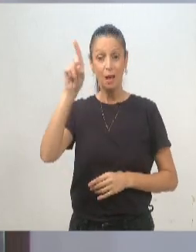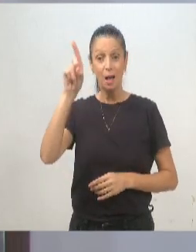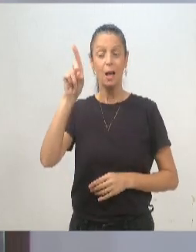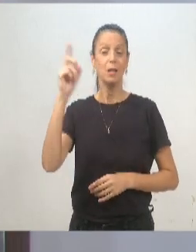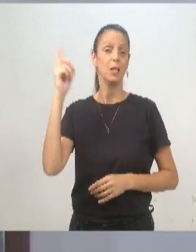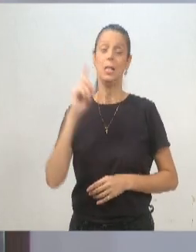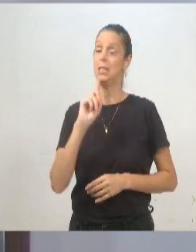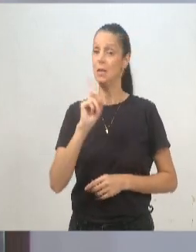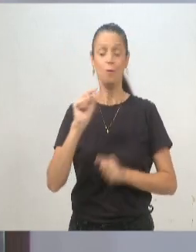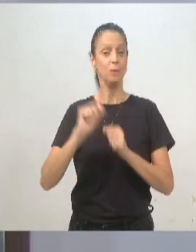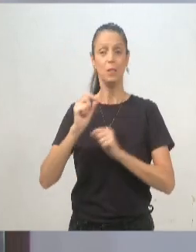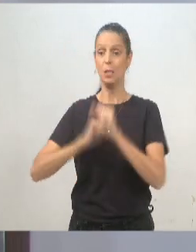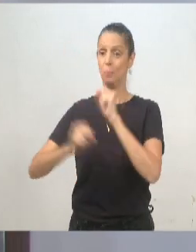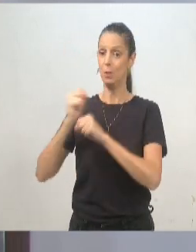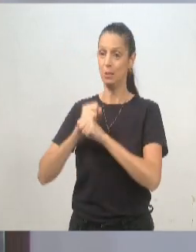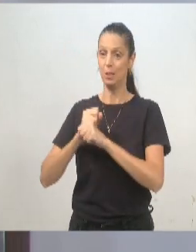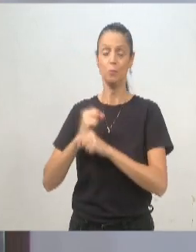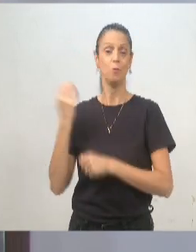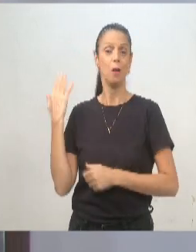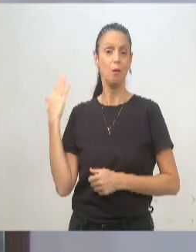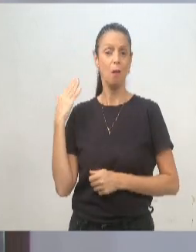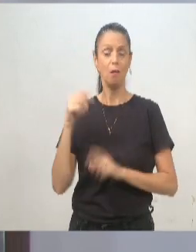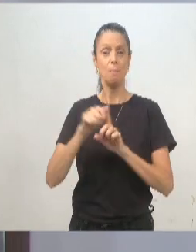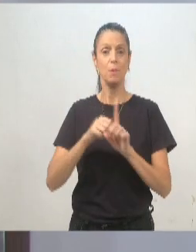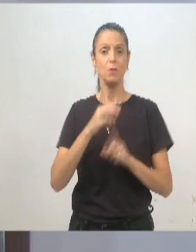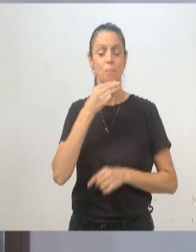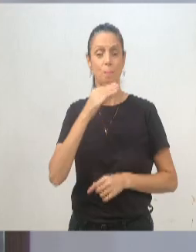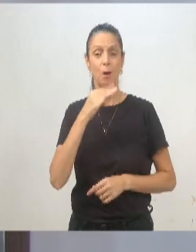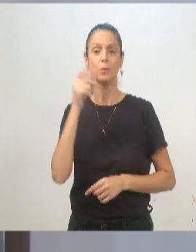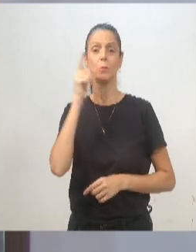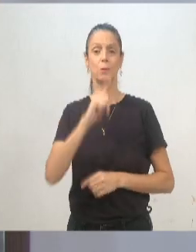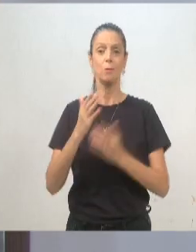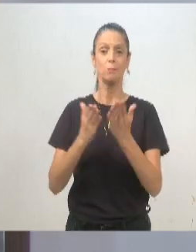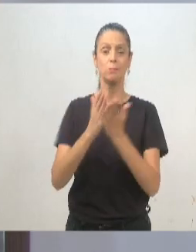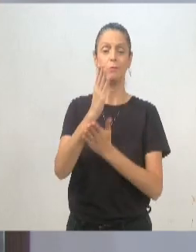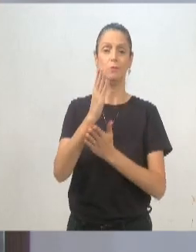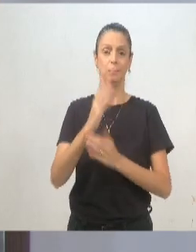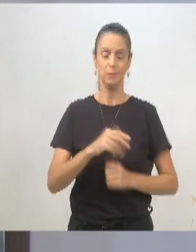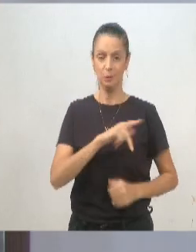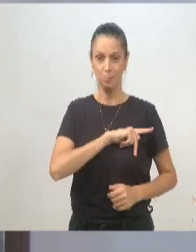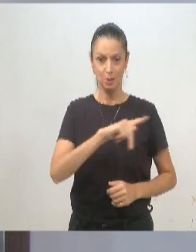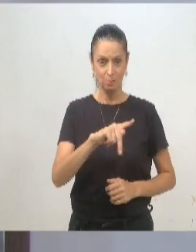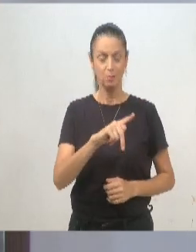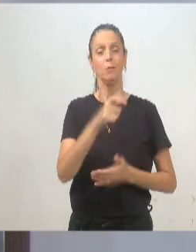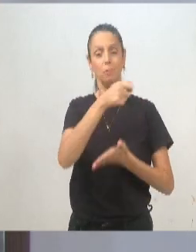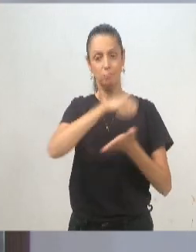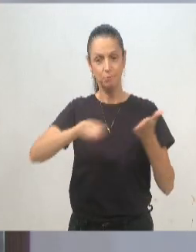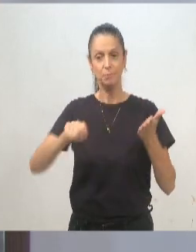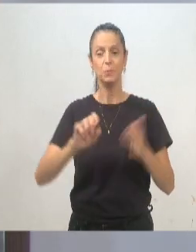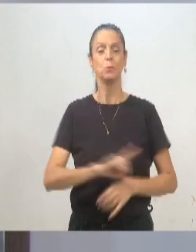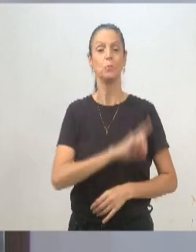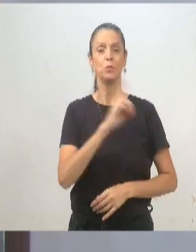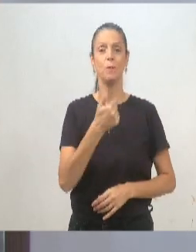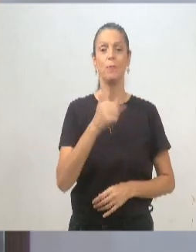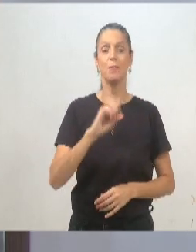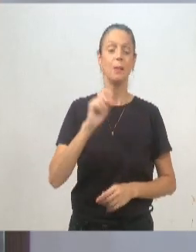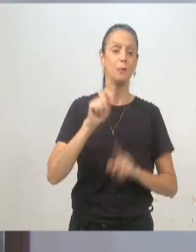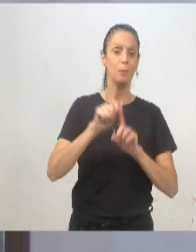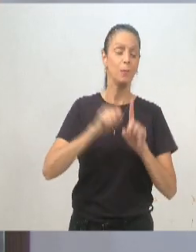agora, no mês de março, e sancionado pelo presidente da República no dia 10 de